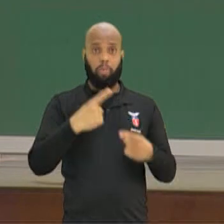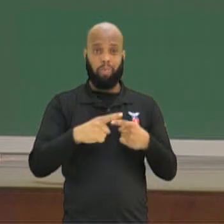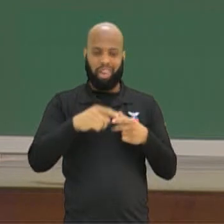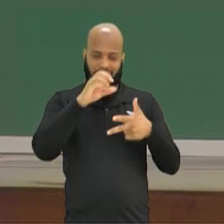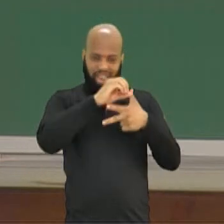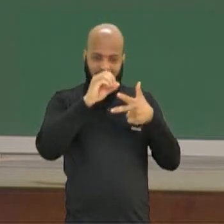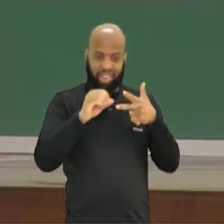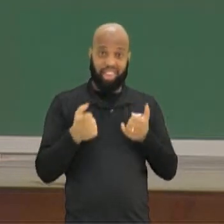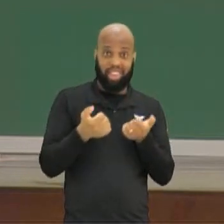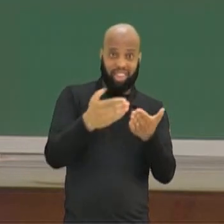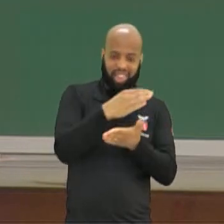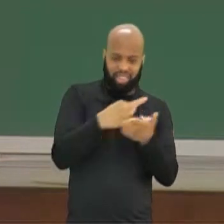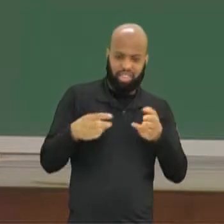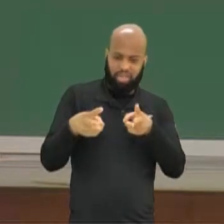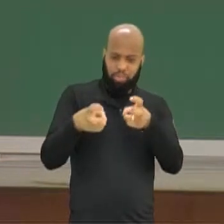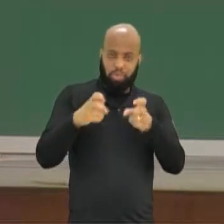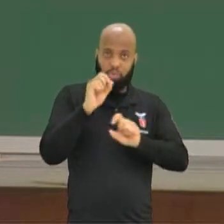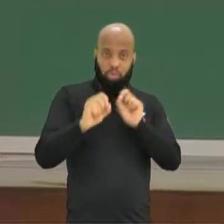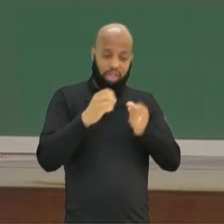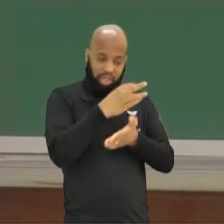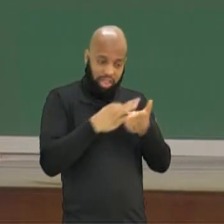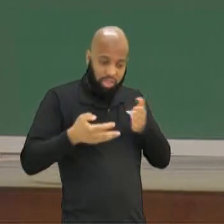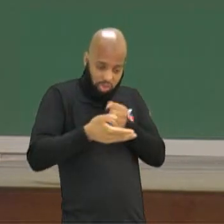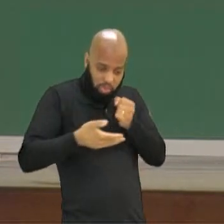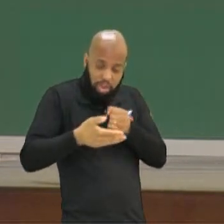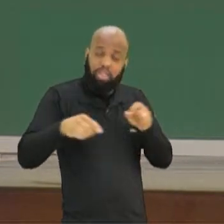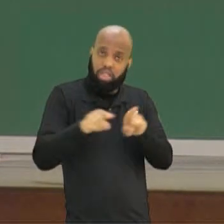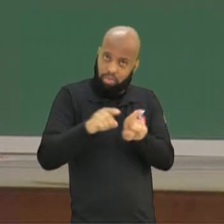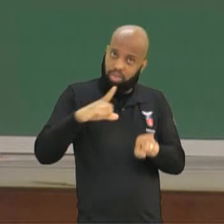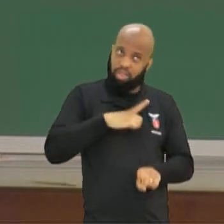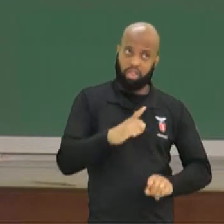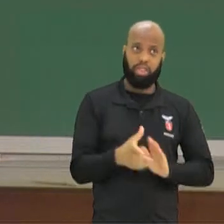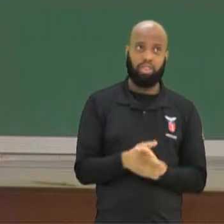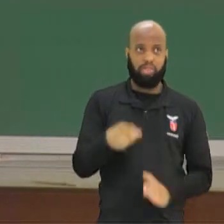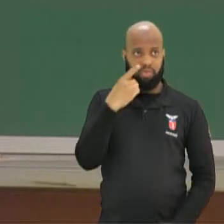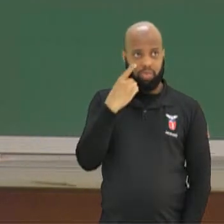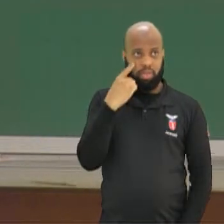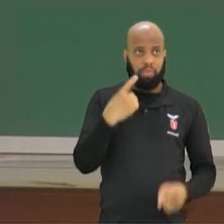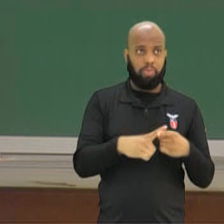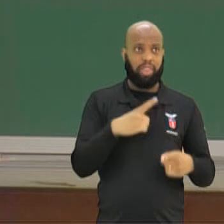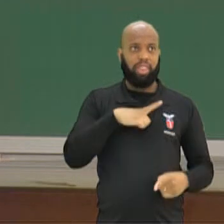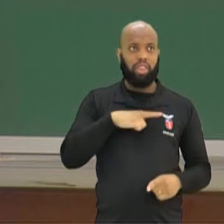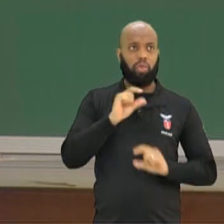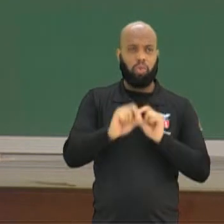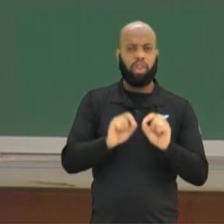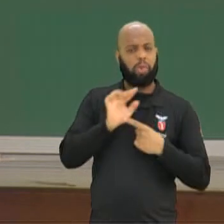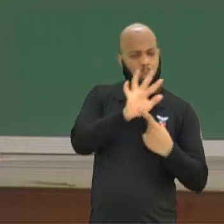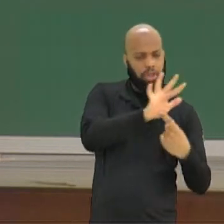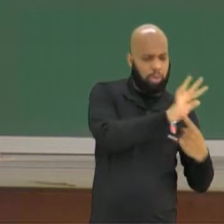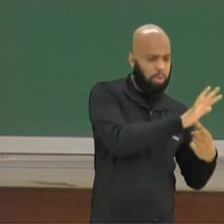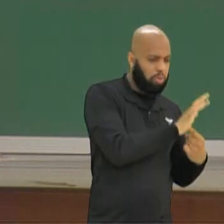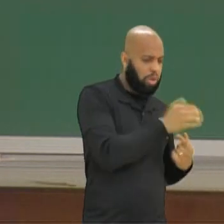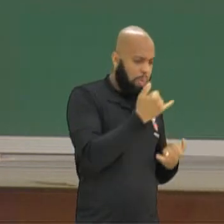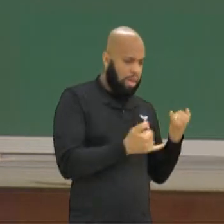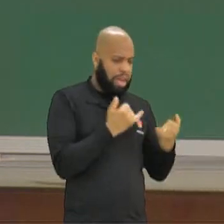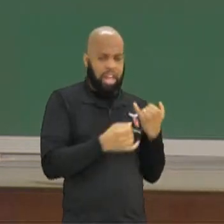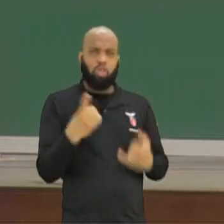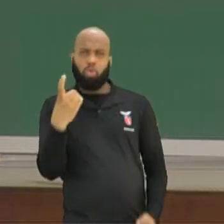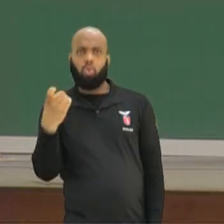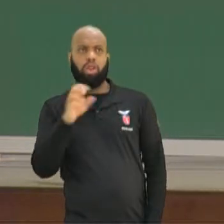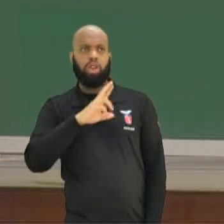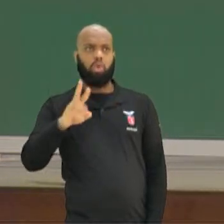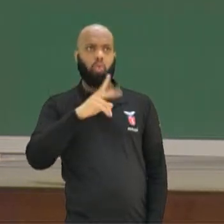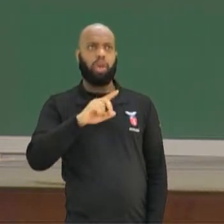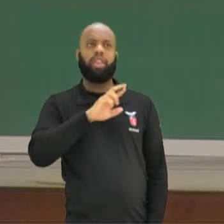observe tudo que tem nele. O texto base também, observe tudo que tem nele. Aqui, ó, quanto mais se define, menos se individualiza. De maneira